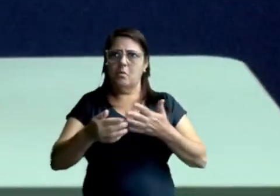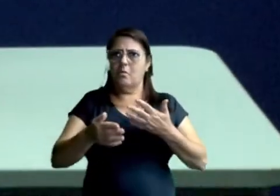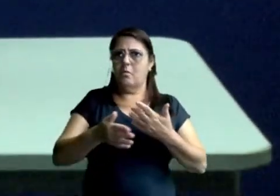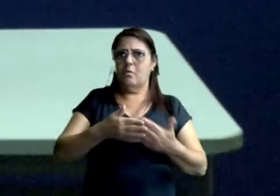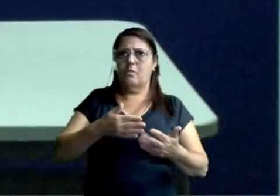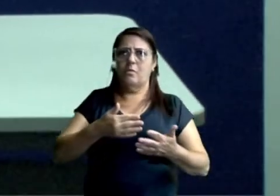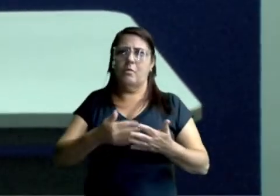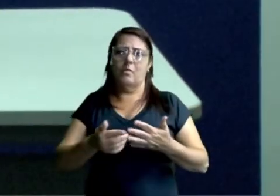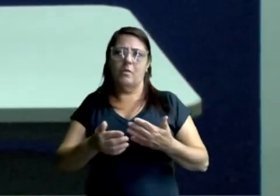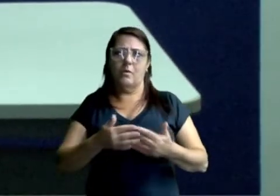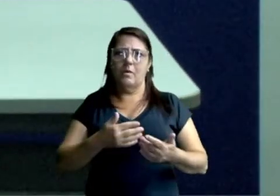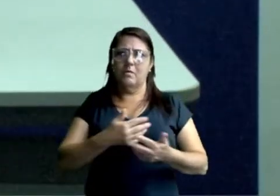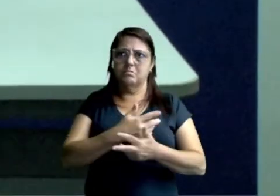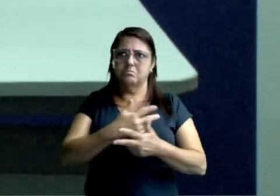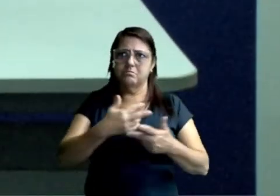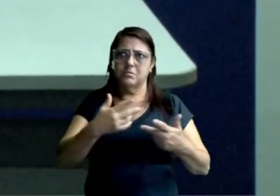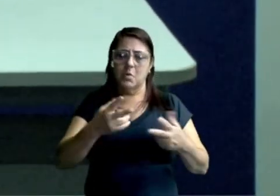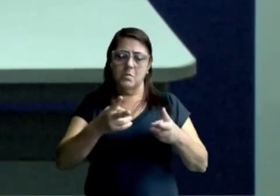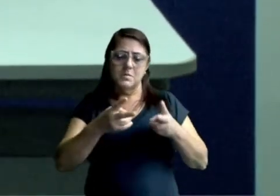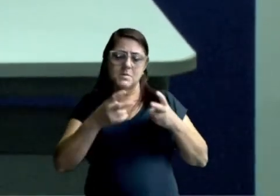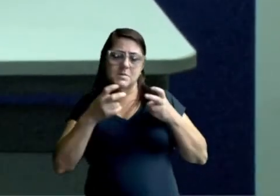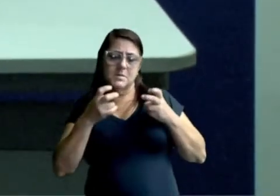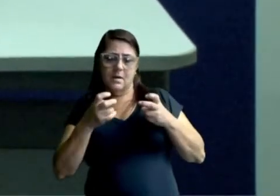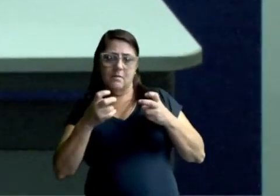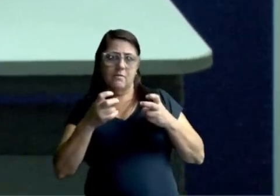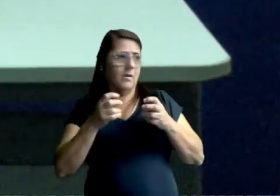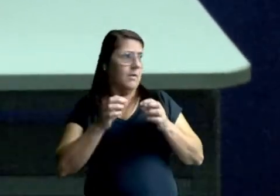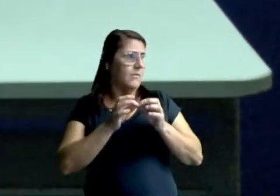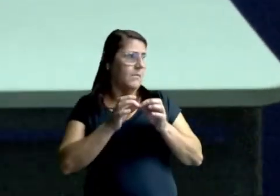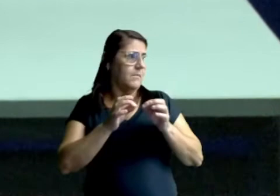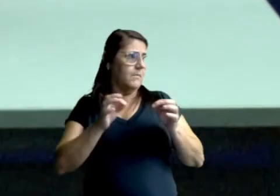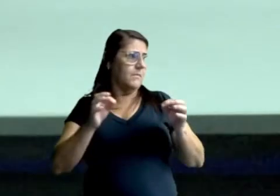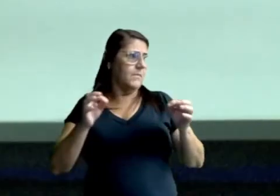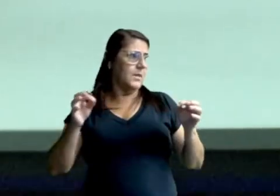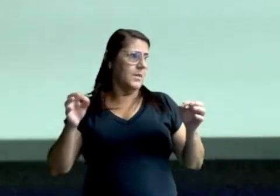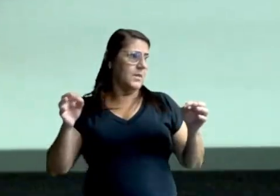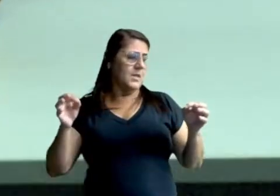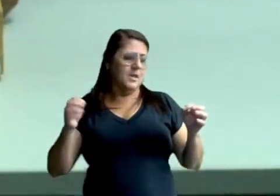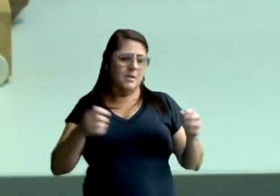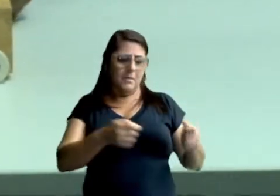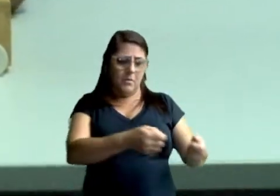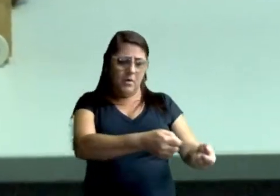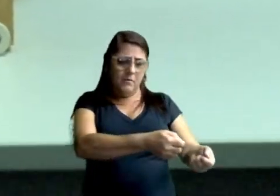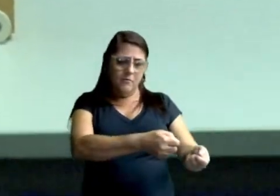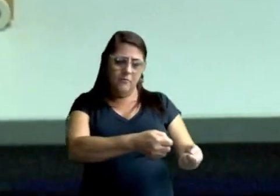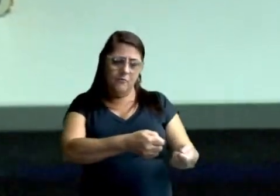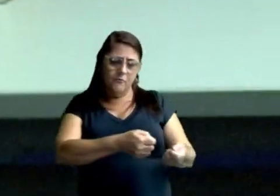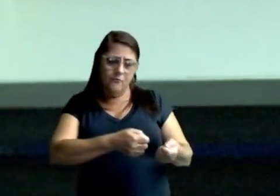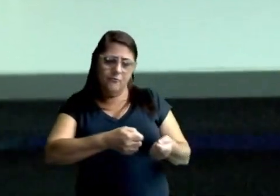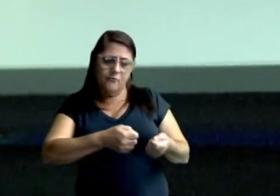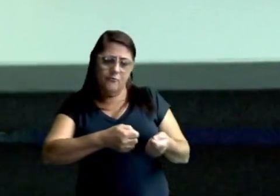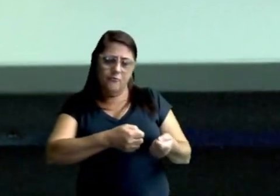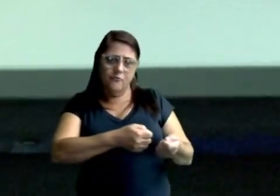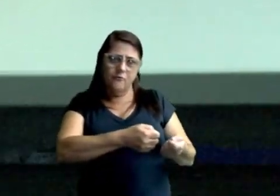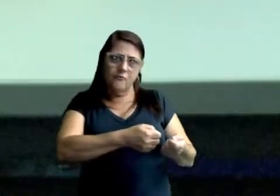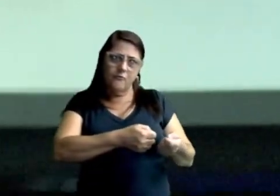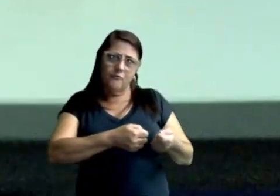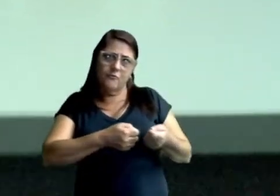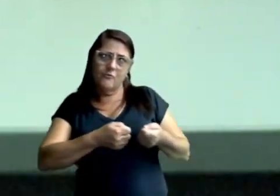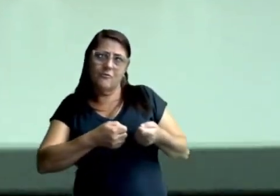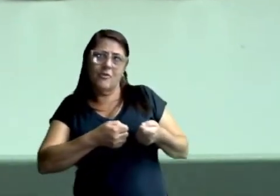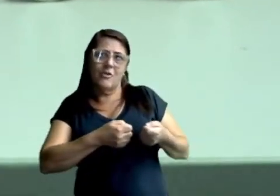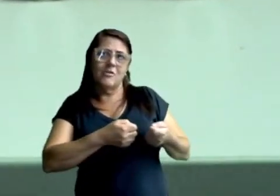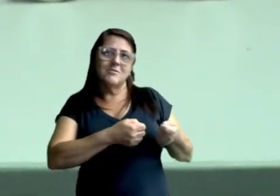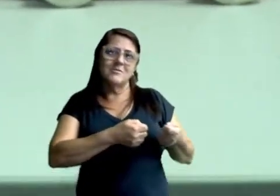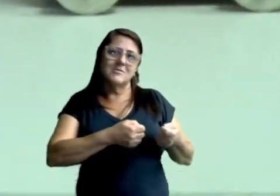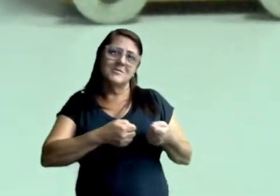esse dinamômetro aqui, observe quanto ele vai medir aqui, ó. Aqui é pouca força que eu estou colocando aqui, tá? Chega